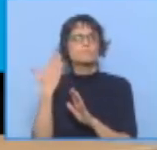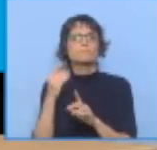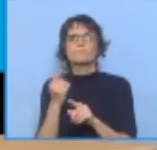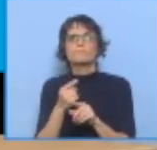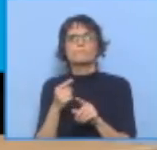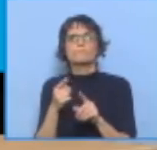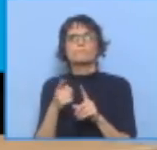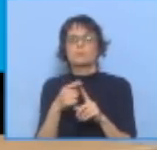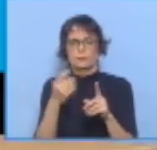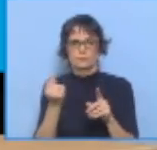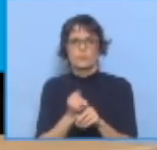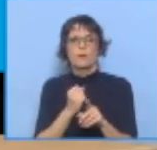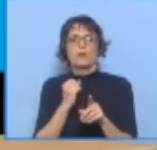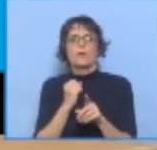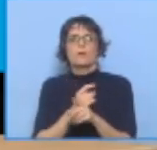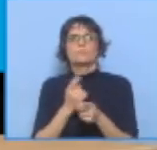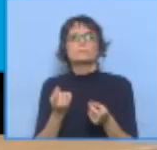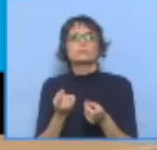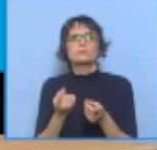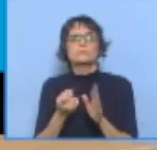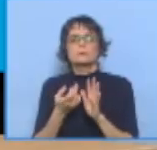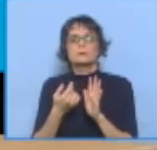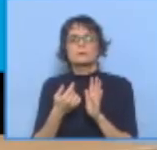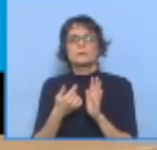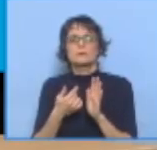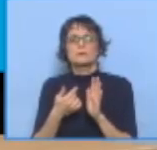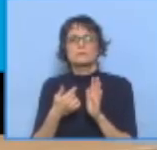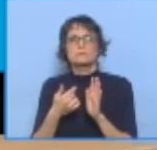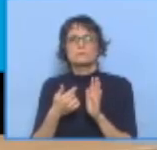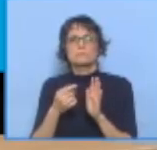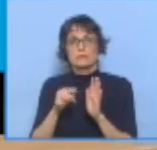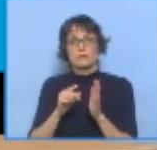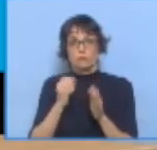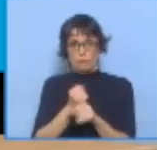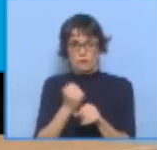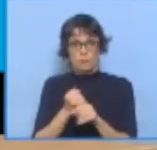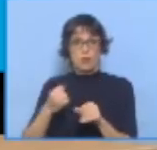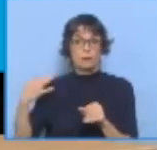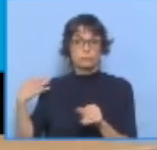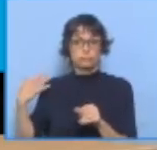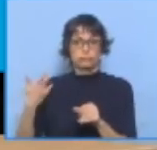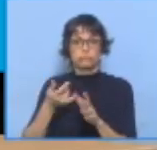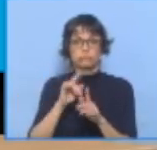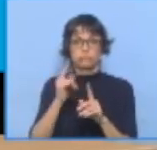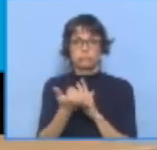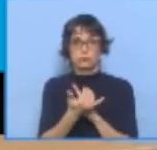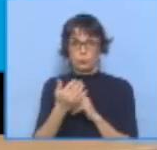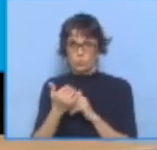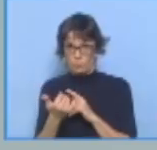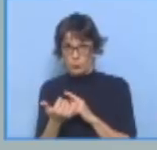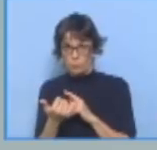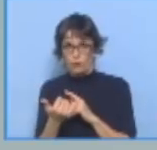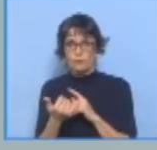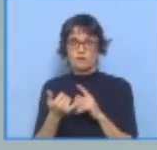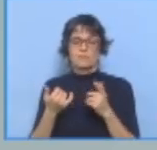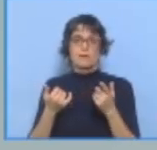pergunta que nos faziam há muito tempo. Desde 2012 estamos a fazer a tradução e ainda não apareceu nada. O que é que vocês andam a fazer? Era a questão que